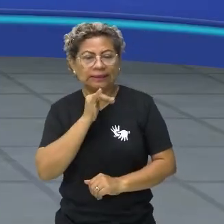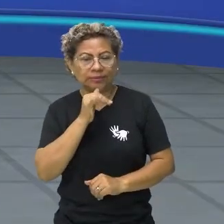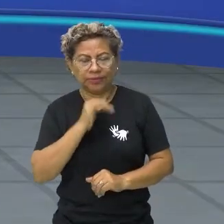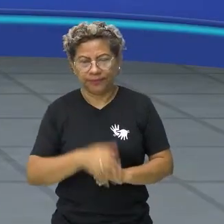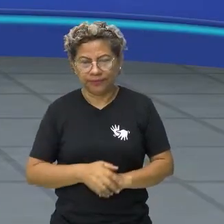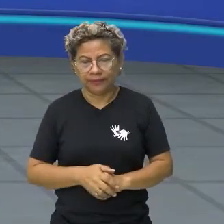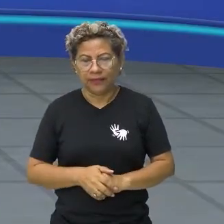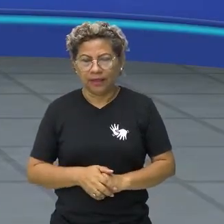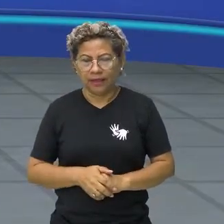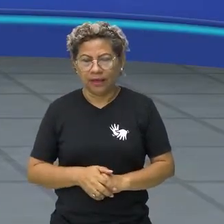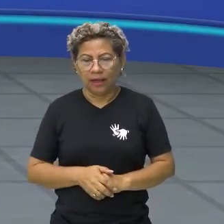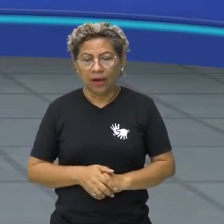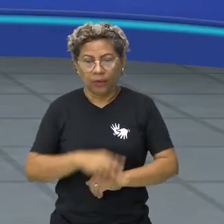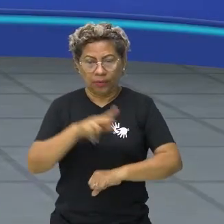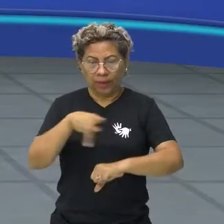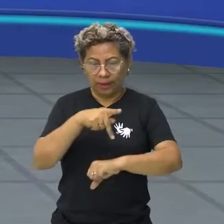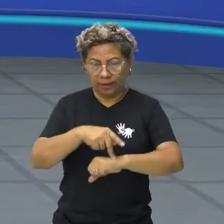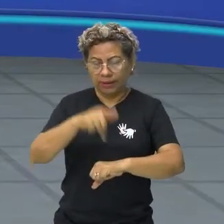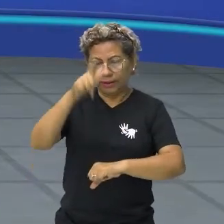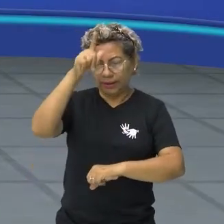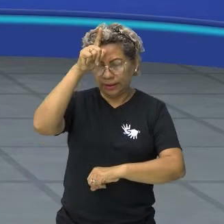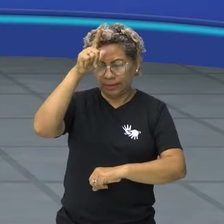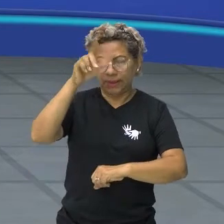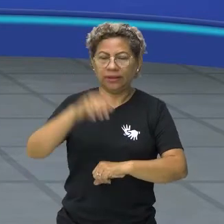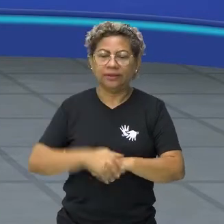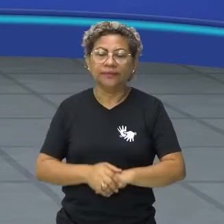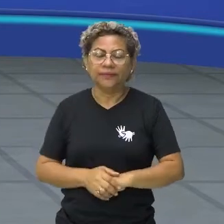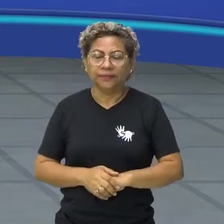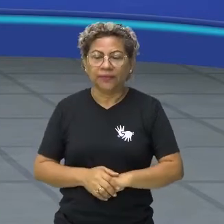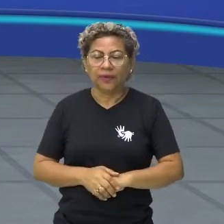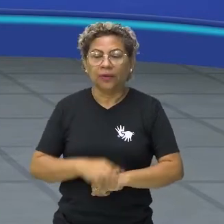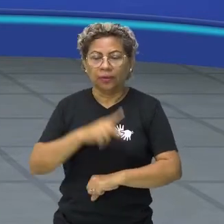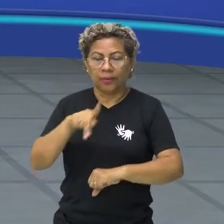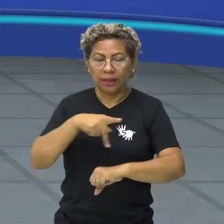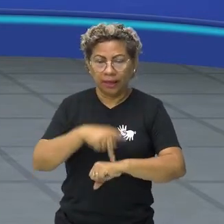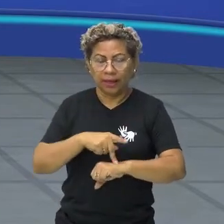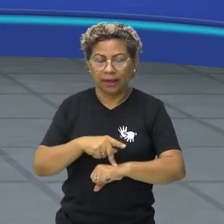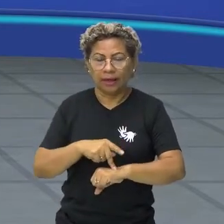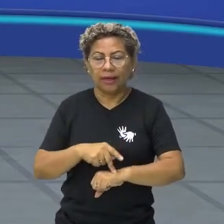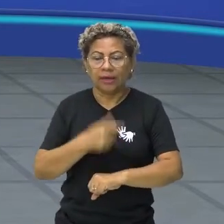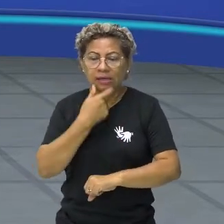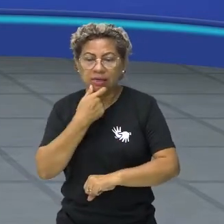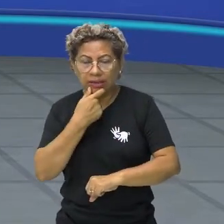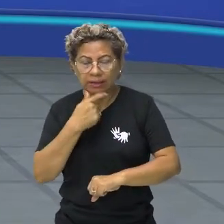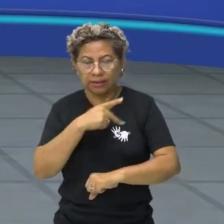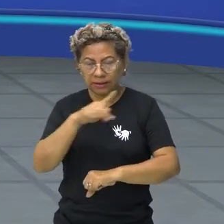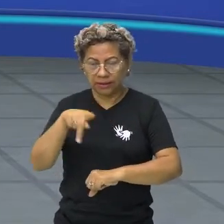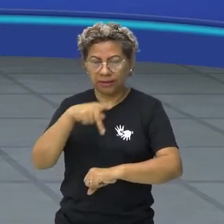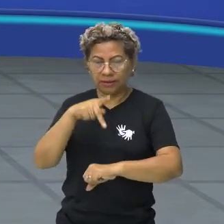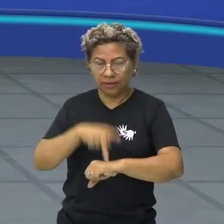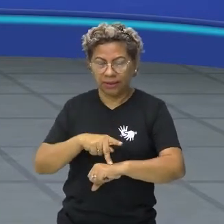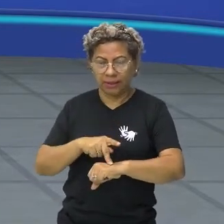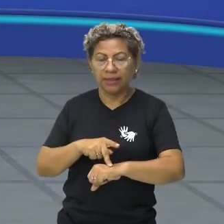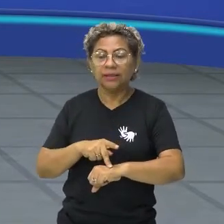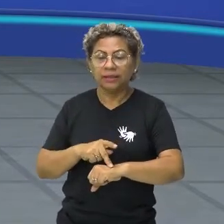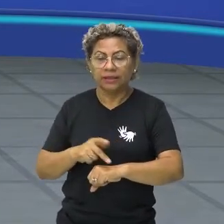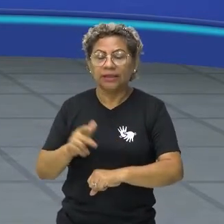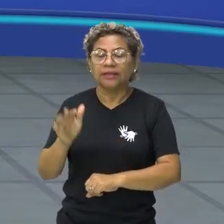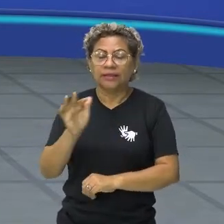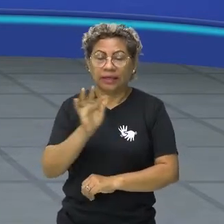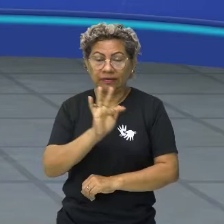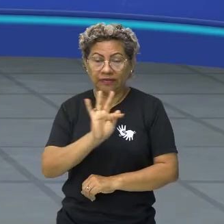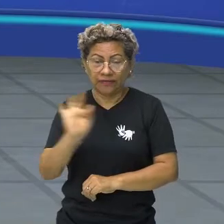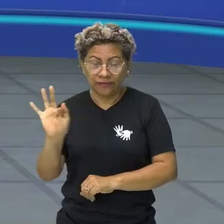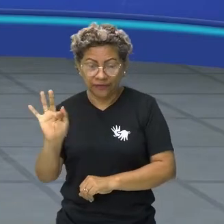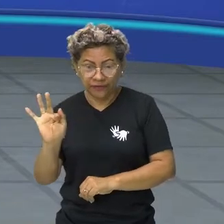da Alemanha, da Inglaterra, né, da França, países europeus. Eles têm grandes potências